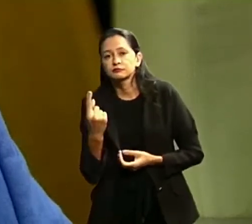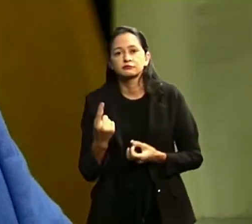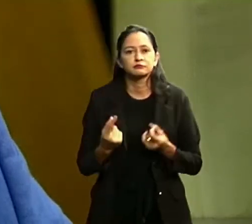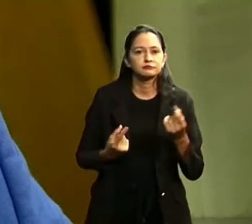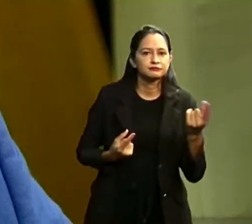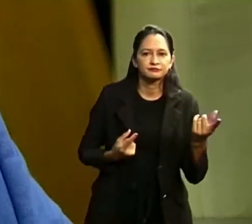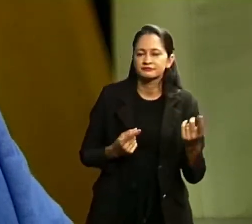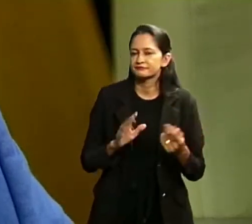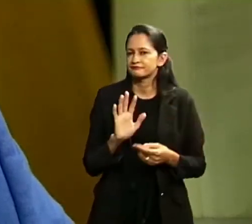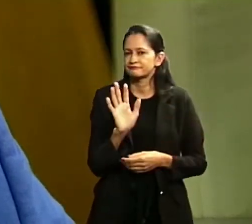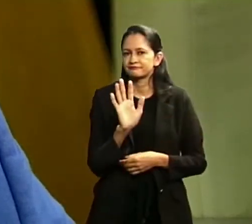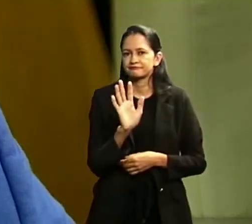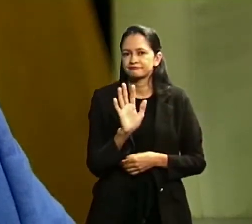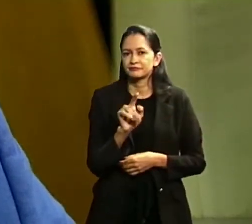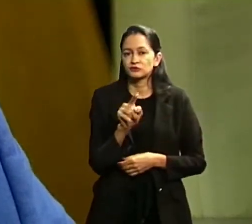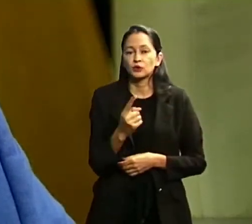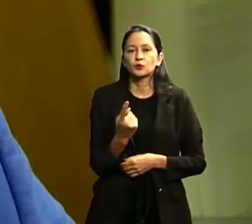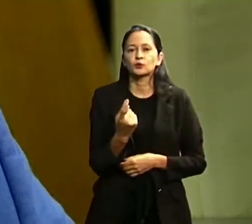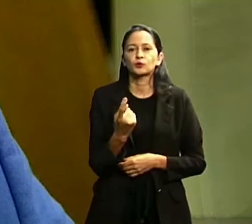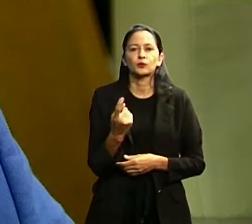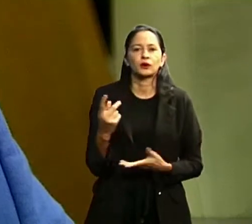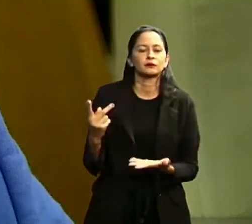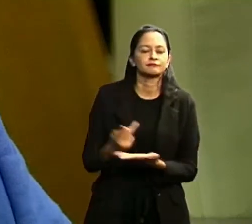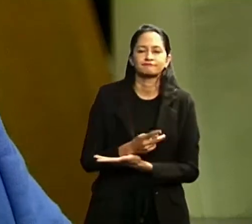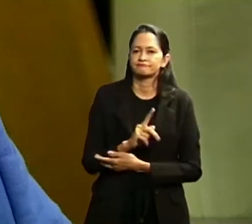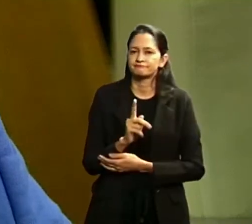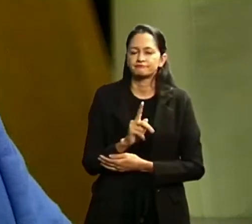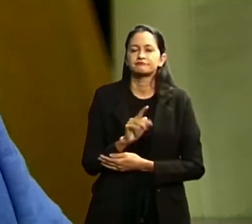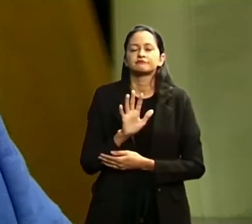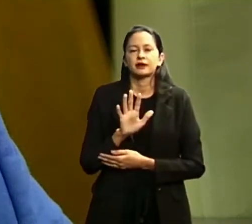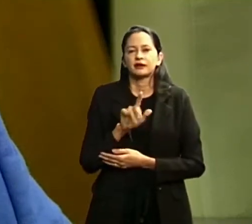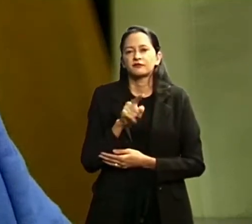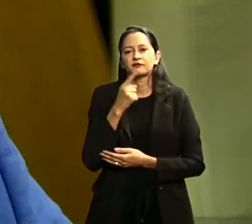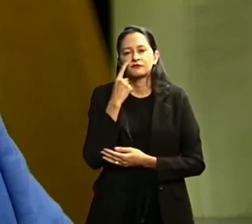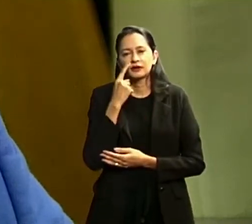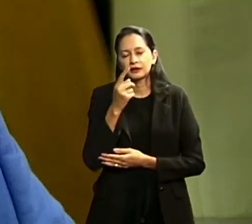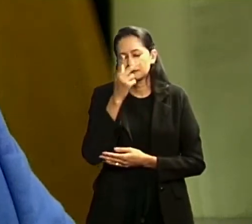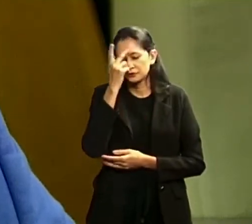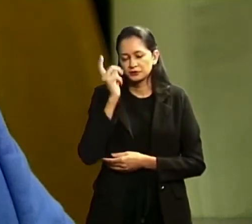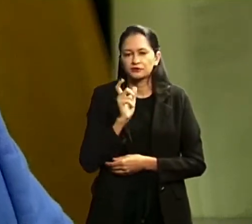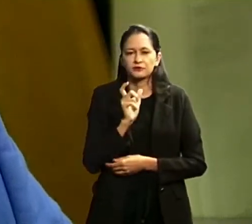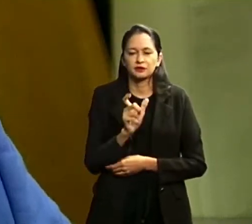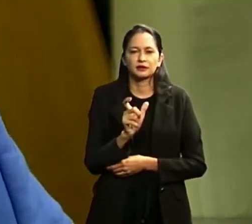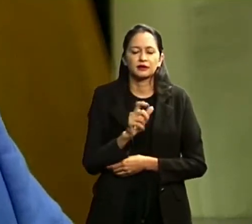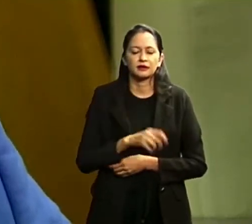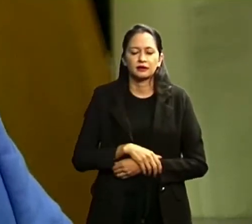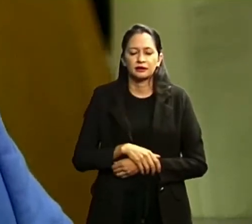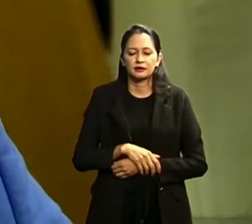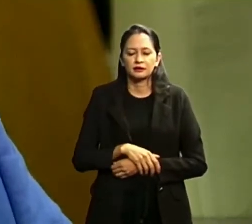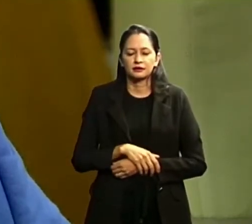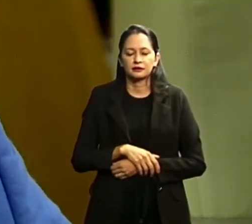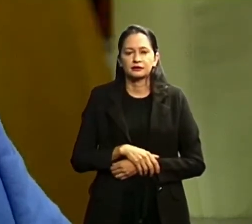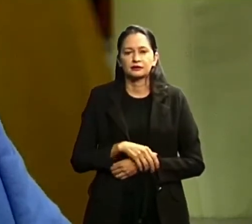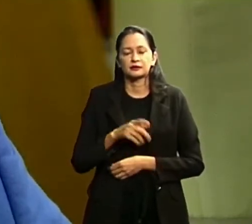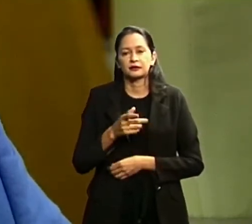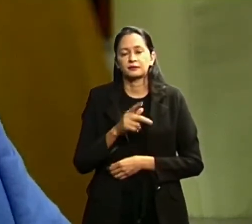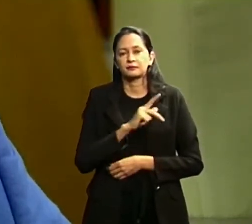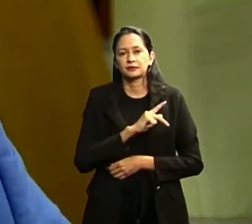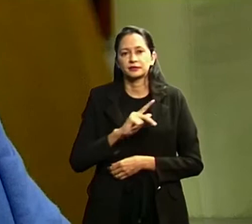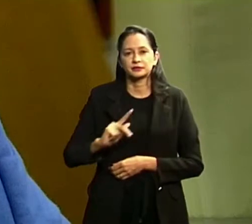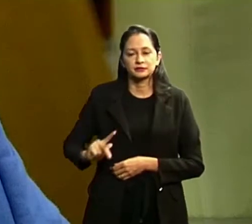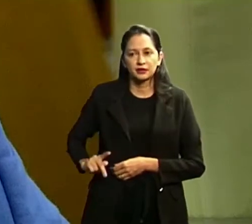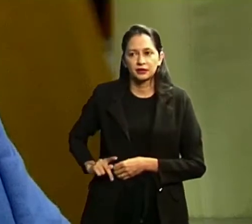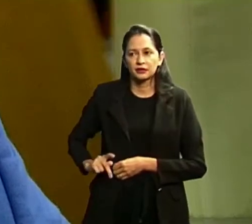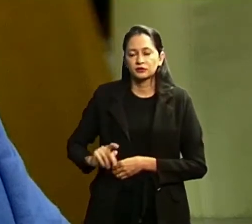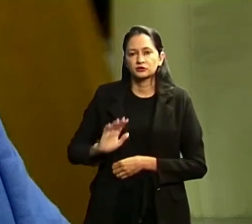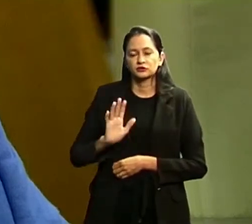que aconteceu com a senhora. Mas, às vezes, e aí a senhora ouve de alguém que, sentada aqui à cadeira de presidente, já